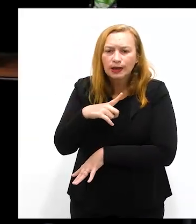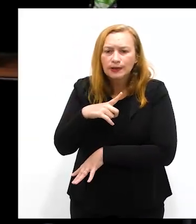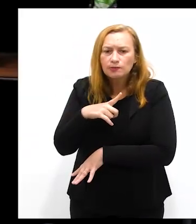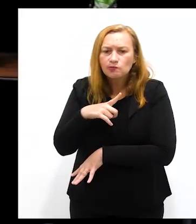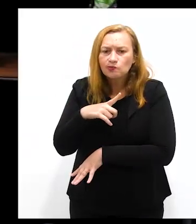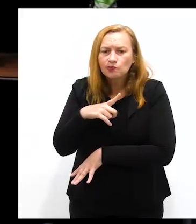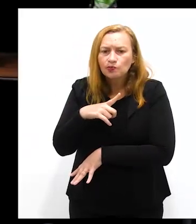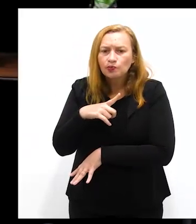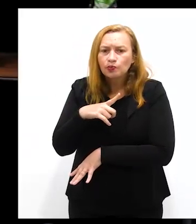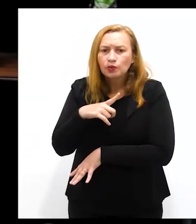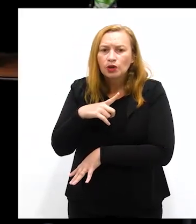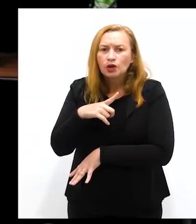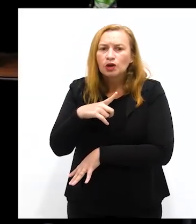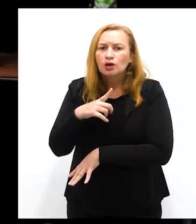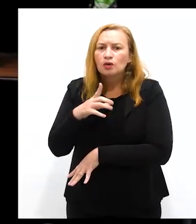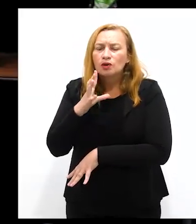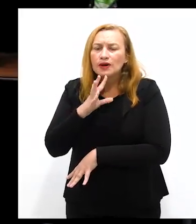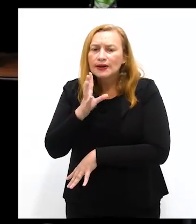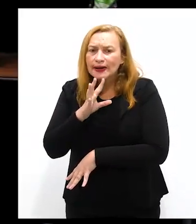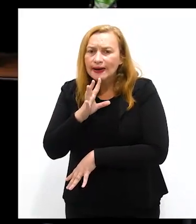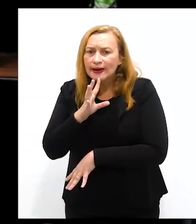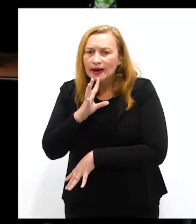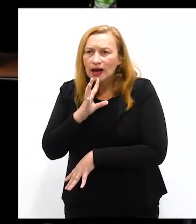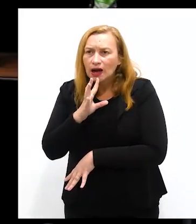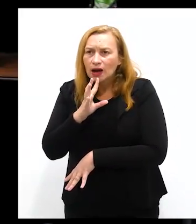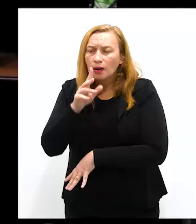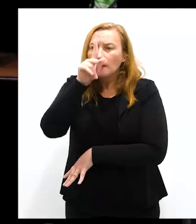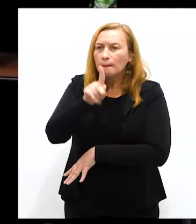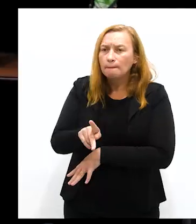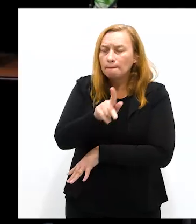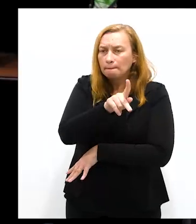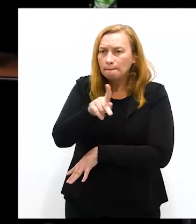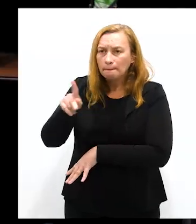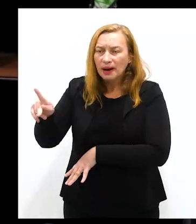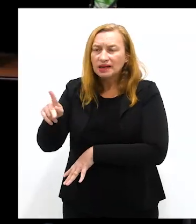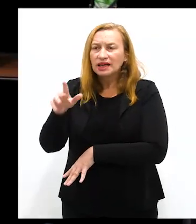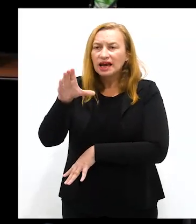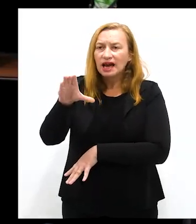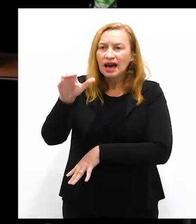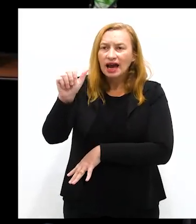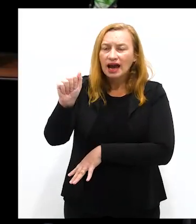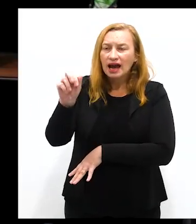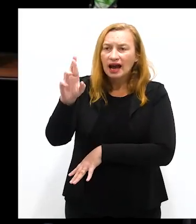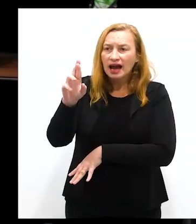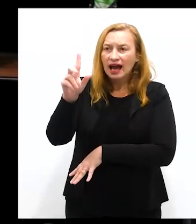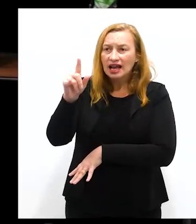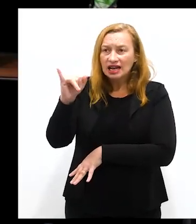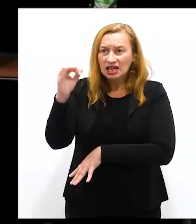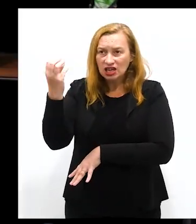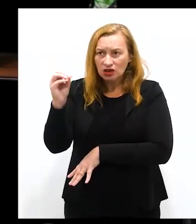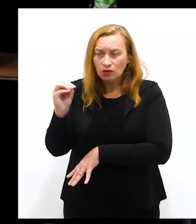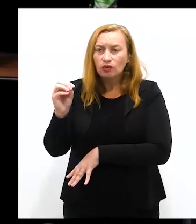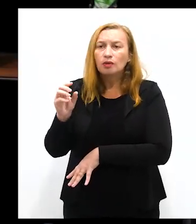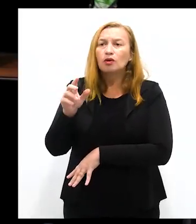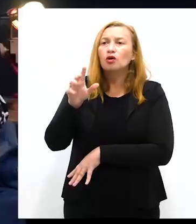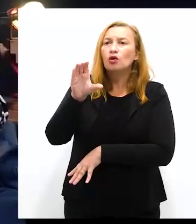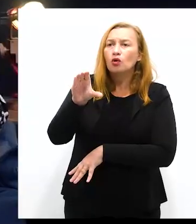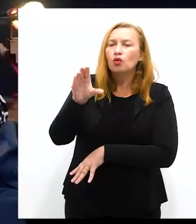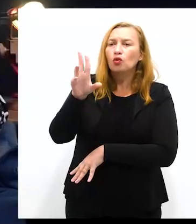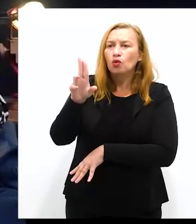tem um tino muito legal é o Padre Carlinhos, da Curicica.